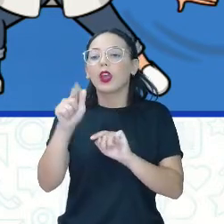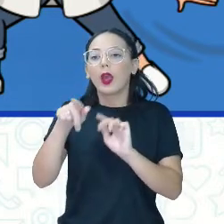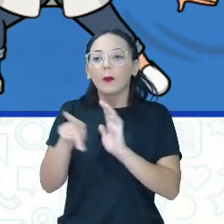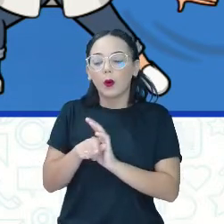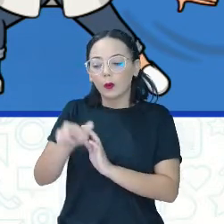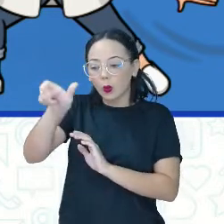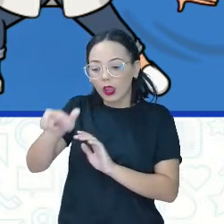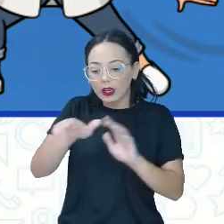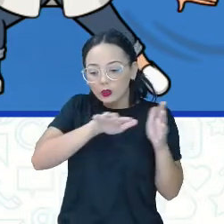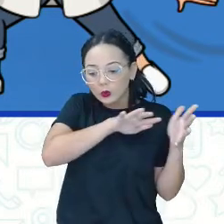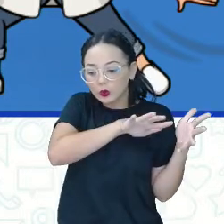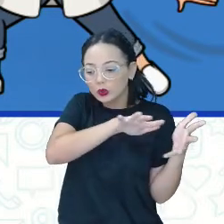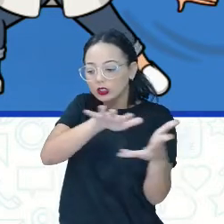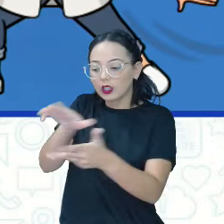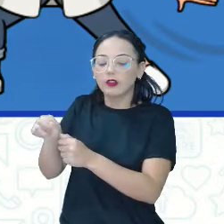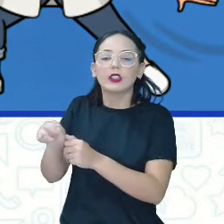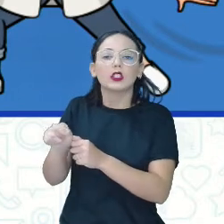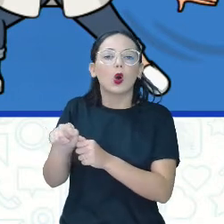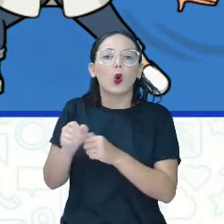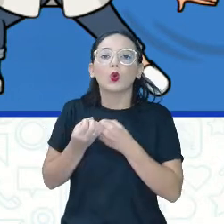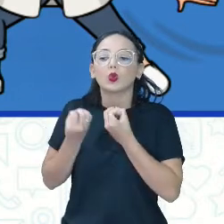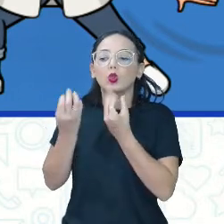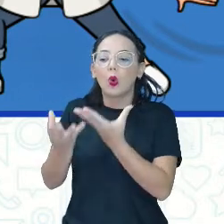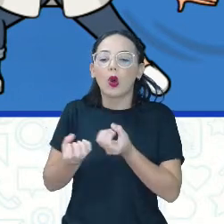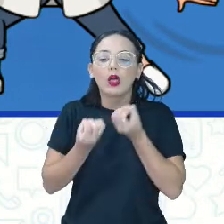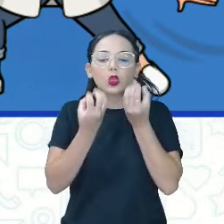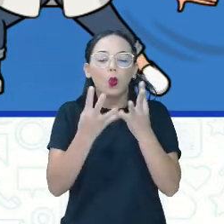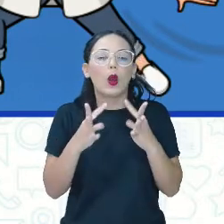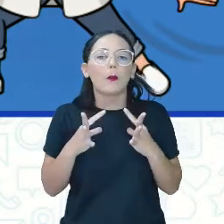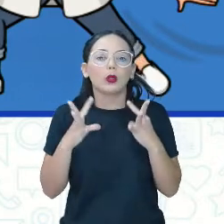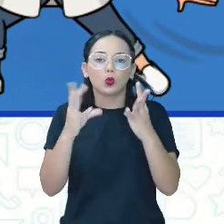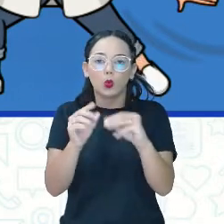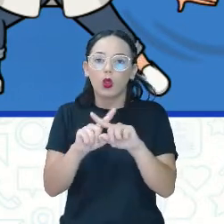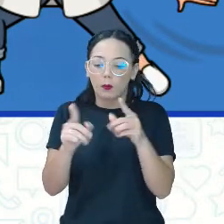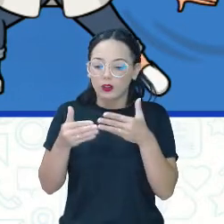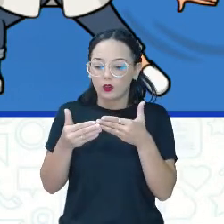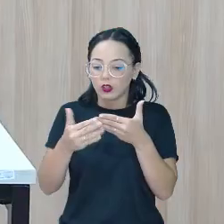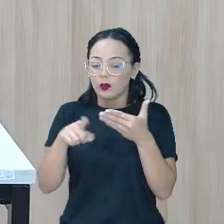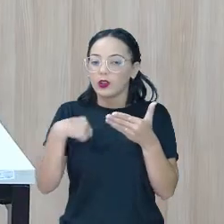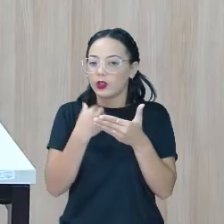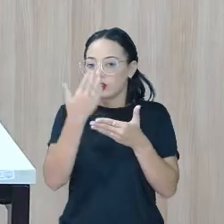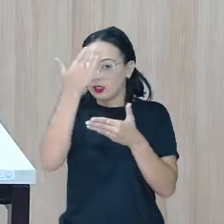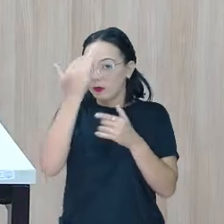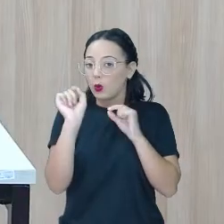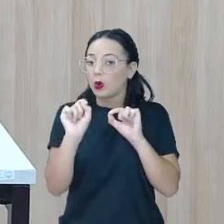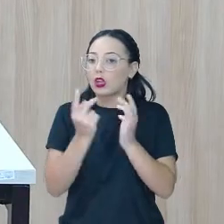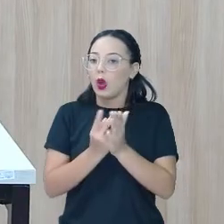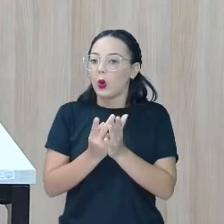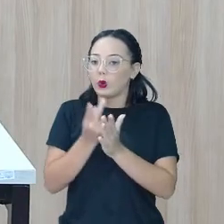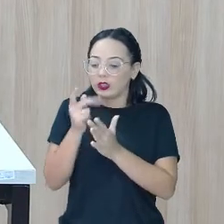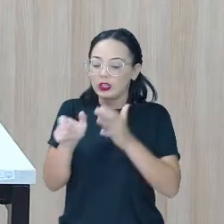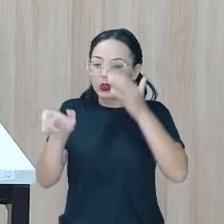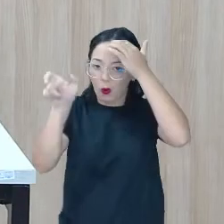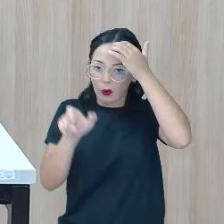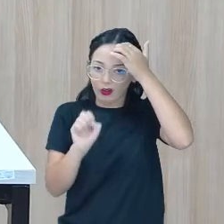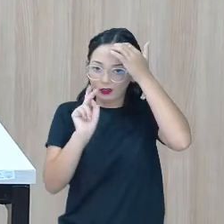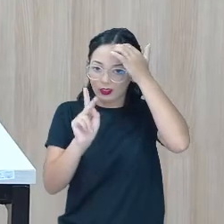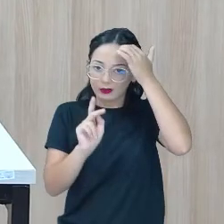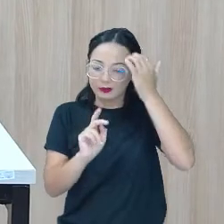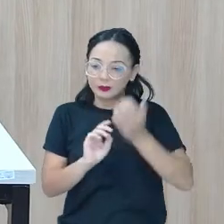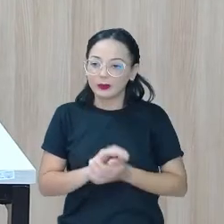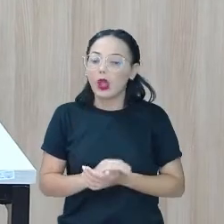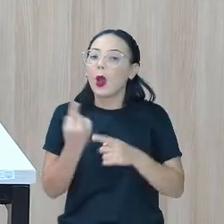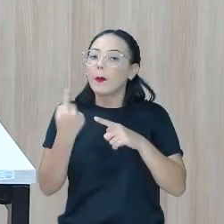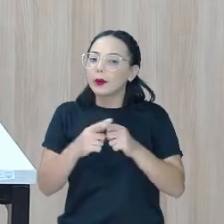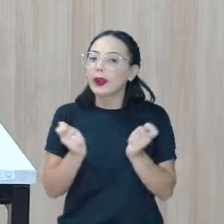doador universal. Ele doa para todos. Mas, daqui a pouco, a gente vai saber o que é que acontece com esse doador universal.